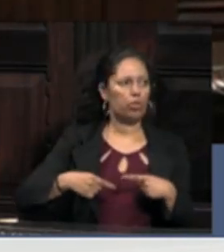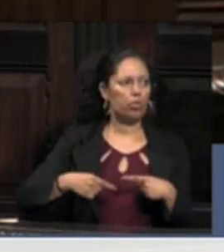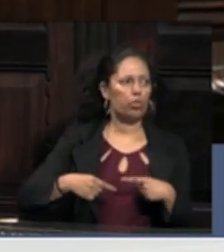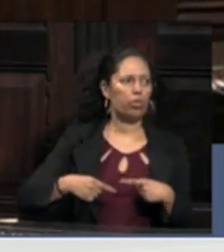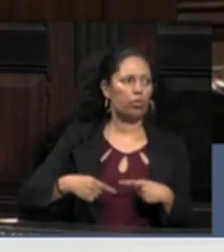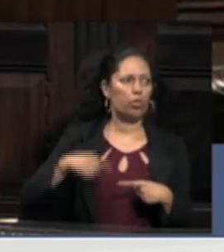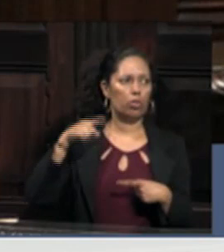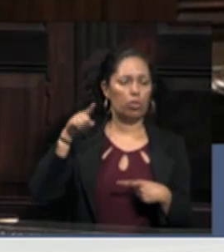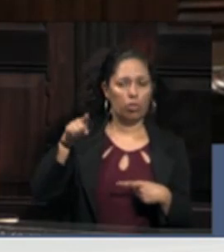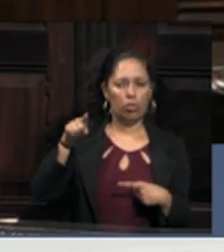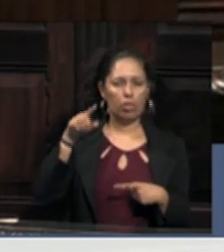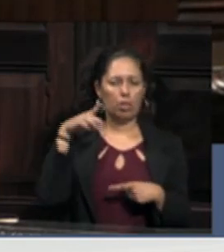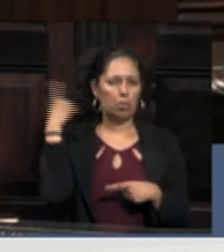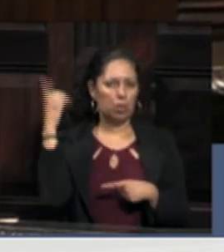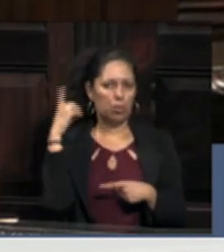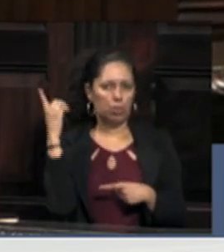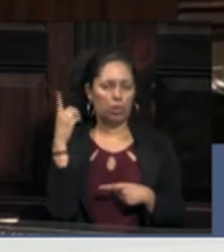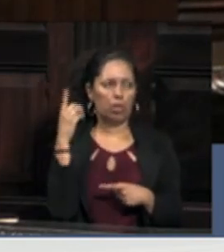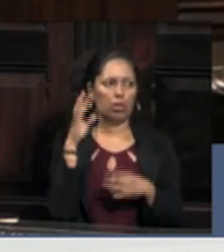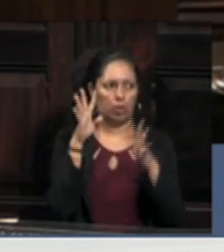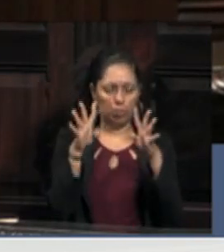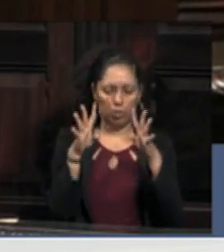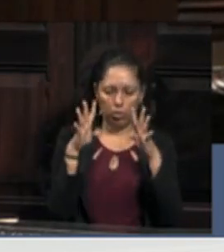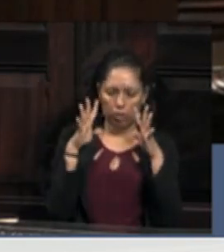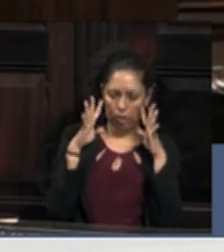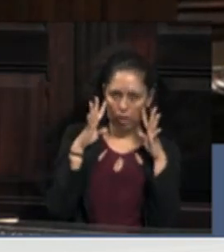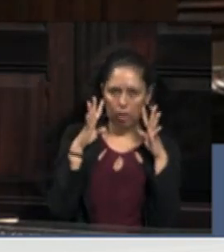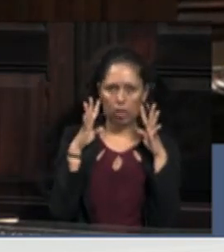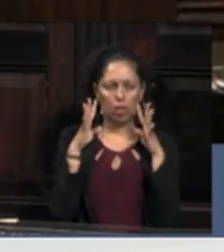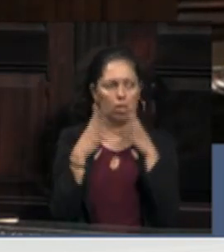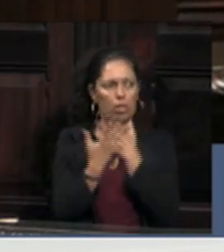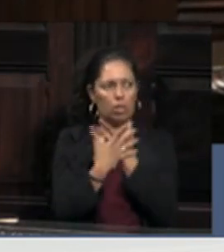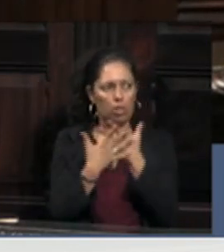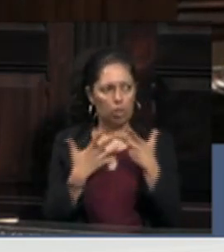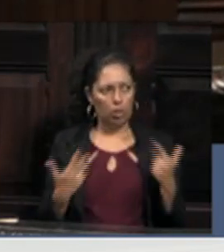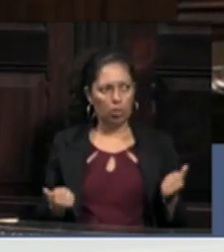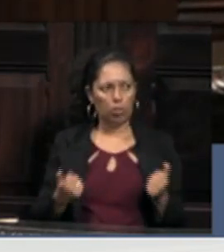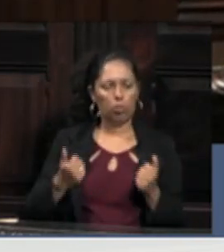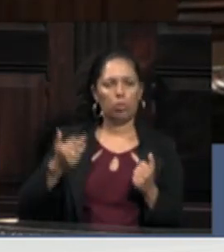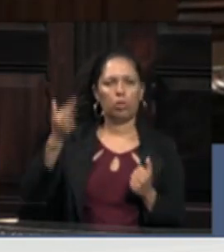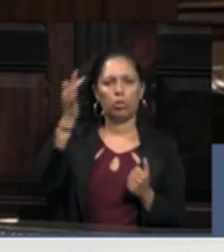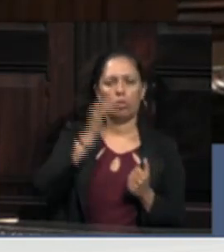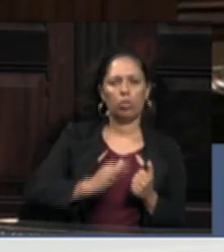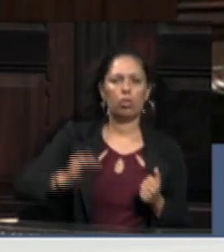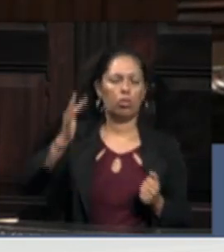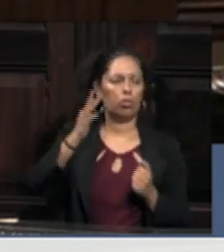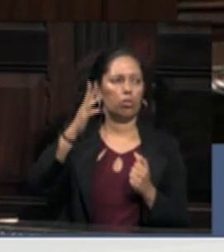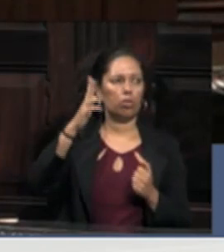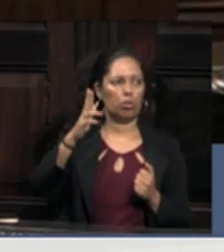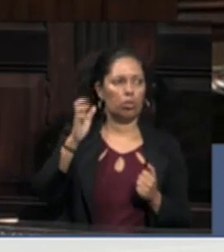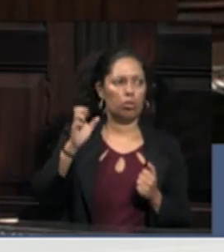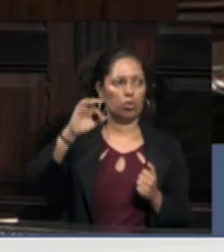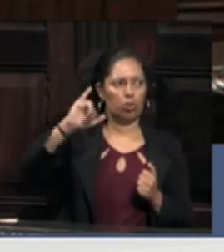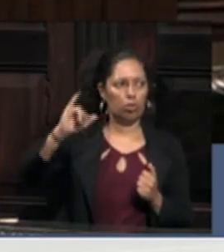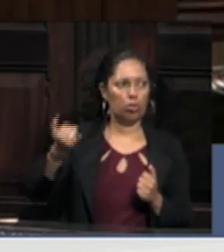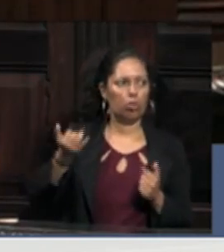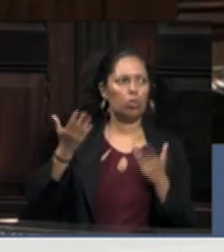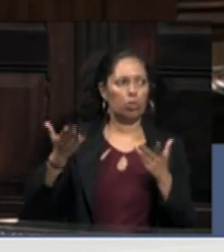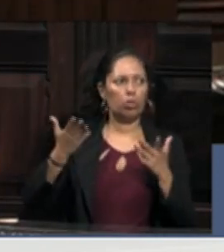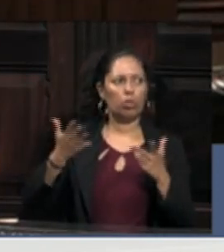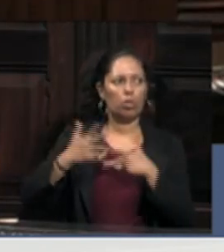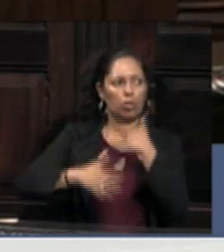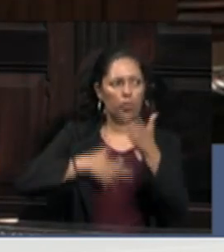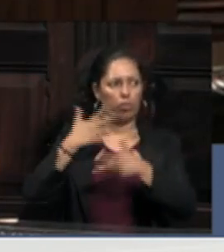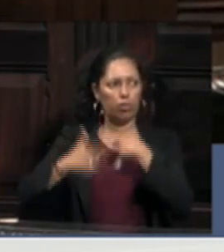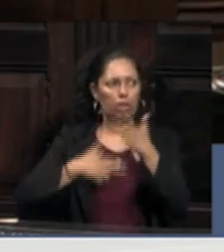deputado sempre muito atento e cuidadoso com as questões relacionadas ao UERJ em São Gonçalo, de modo que eu queria fazer essa